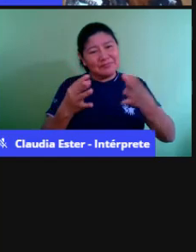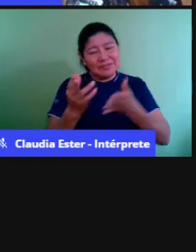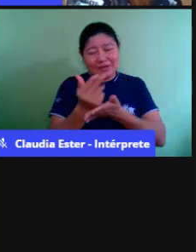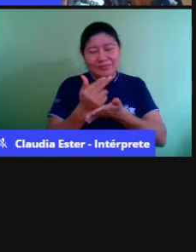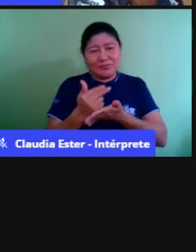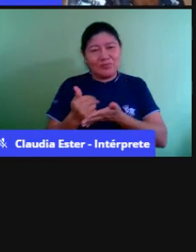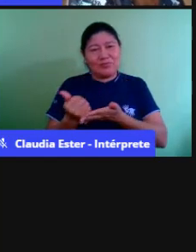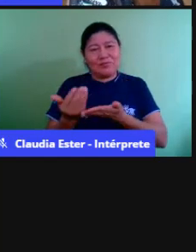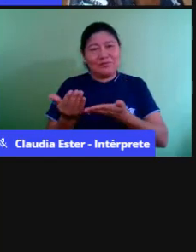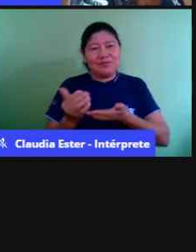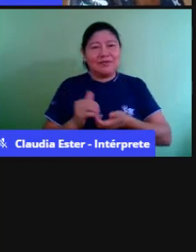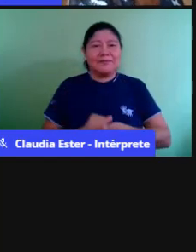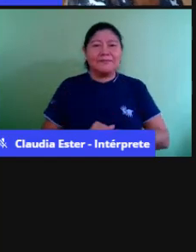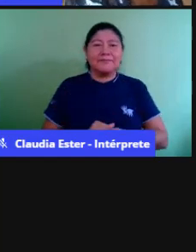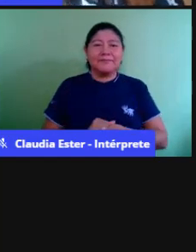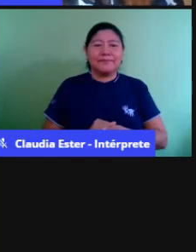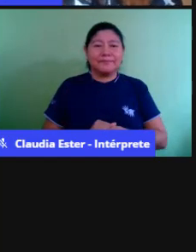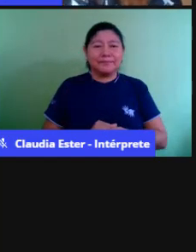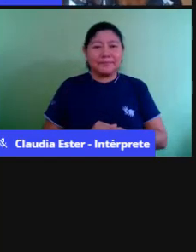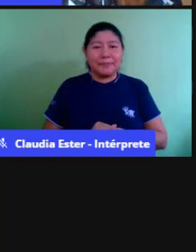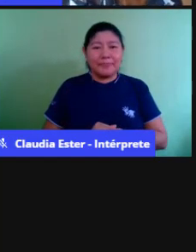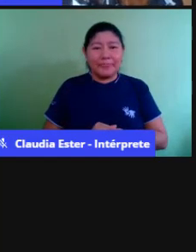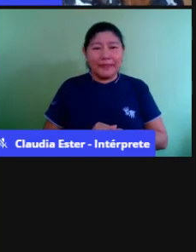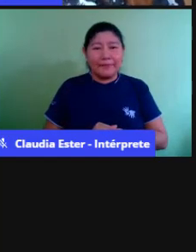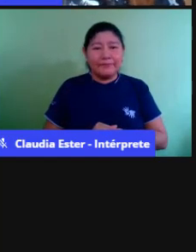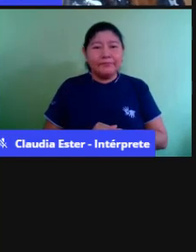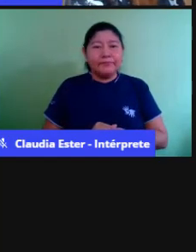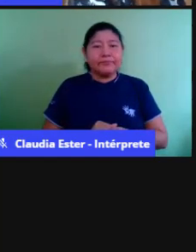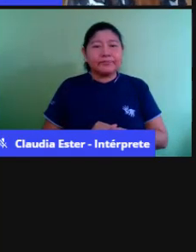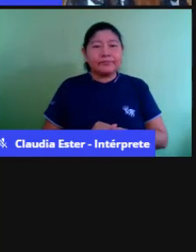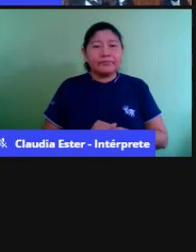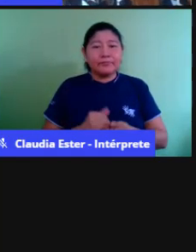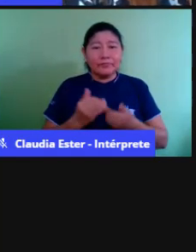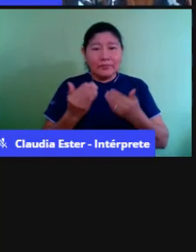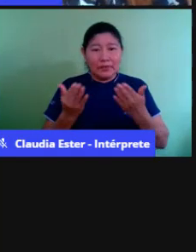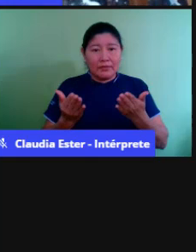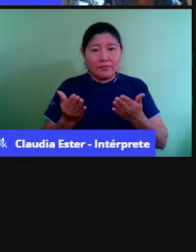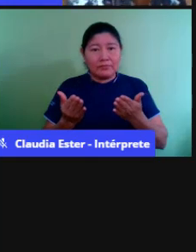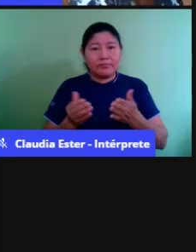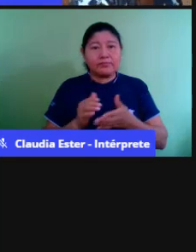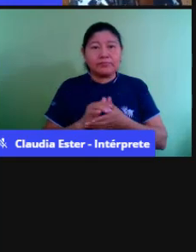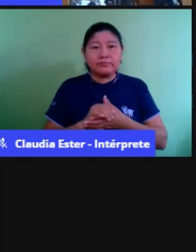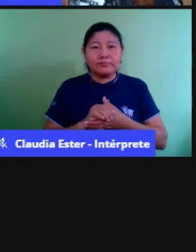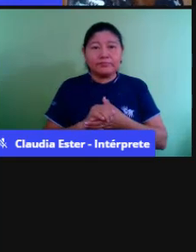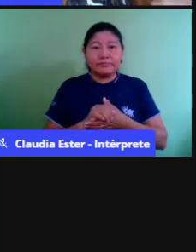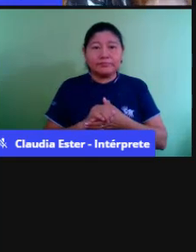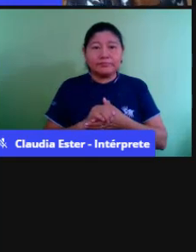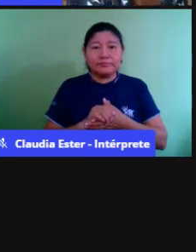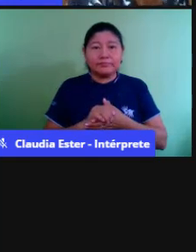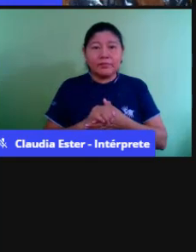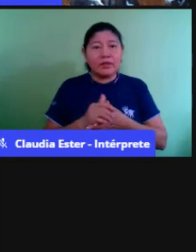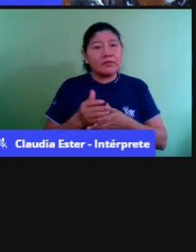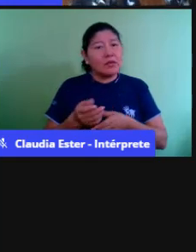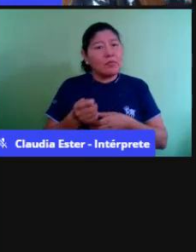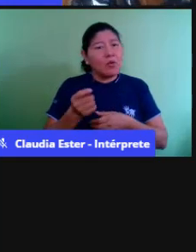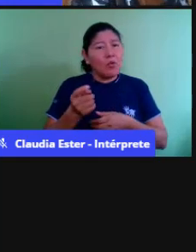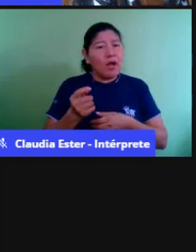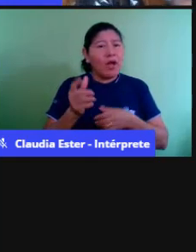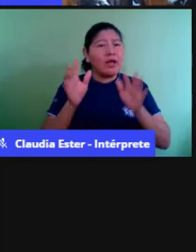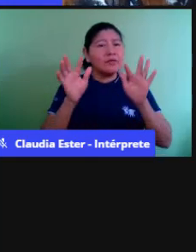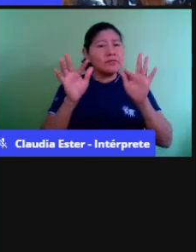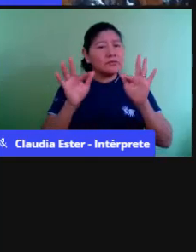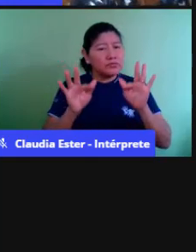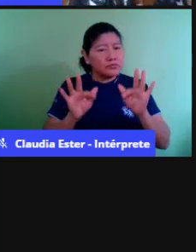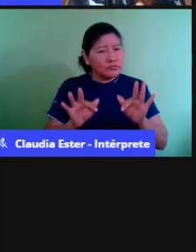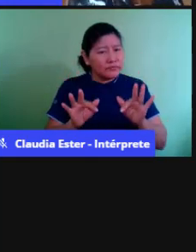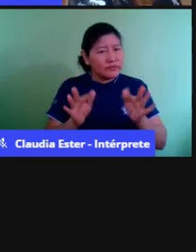desenhos. Ok? Pode passar o slide. Bom, aqui nós estamos chegando ao encerramento, logo depois